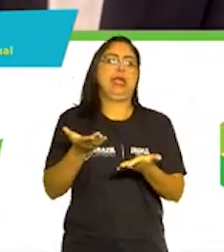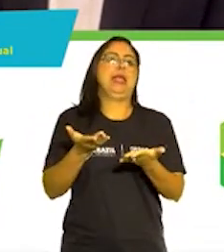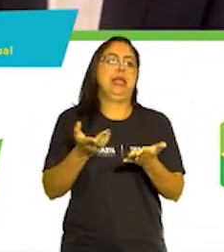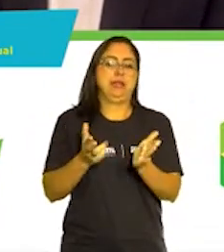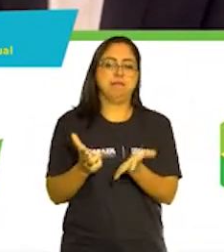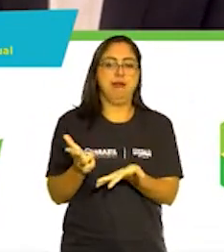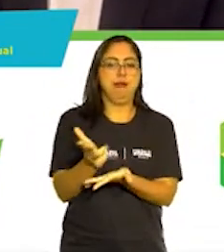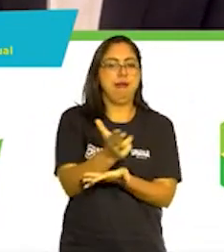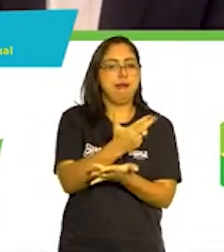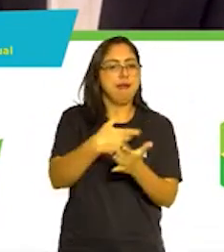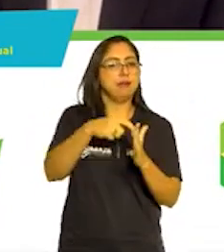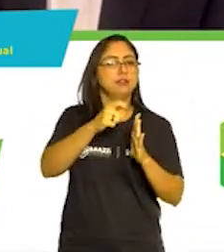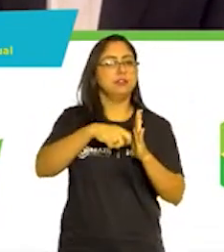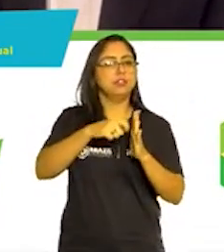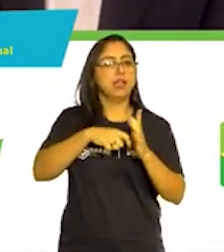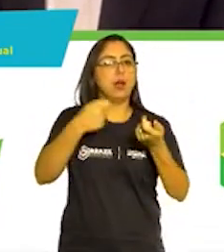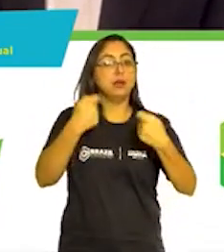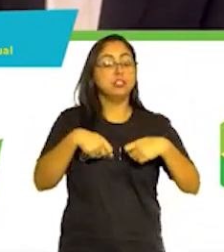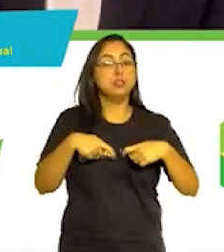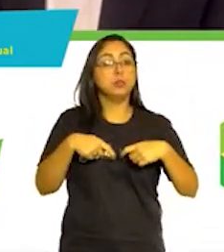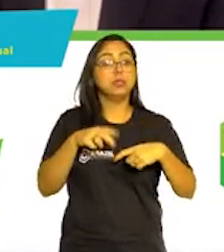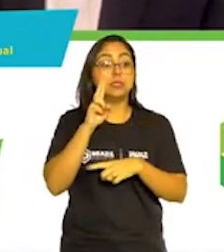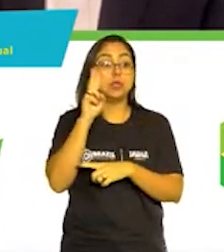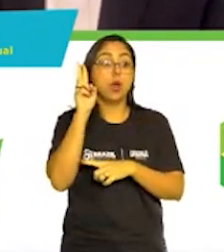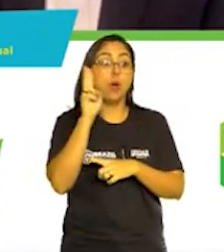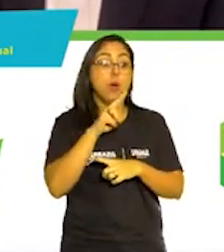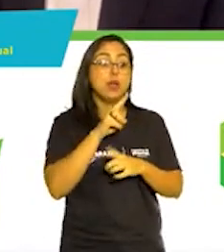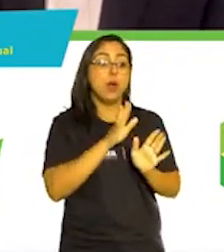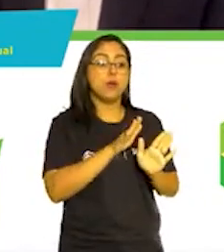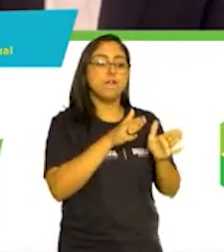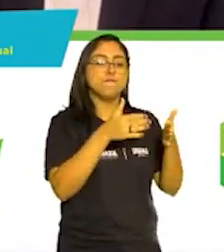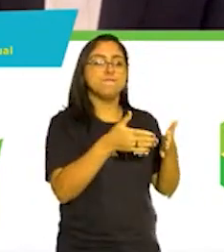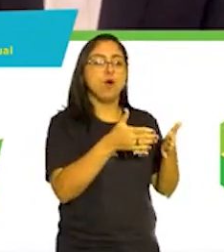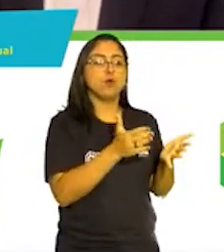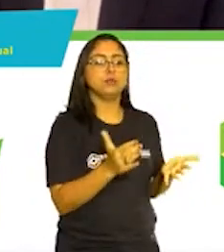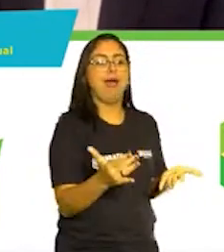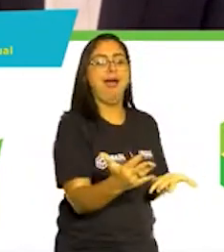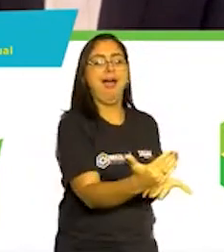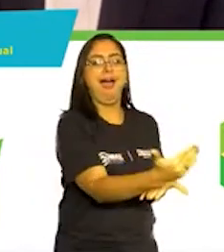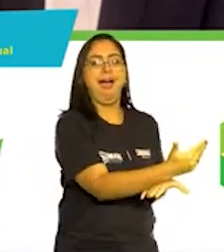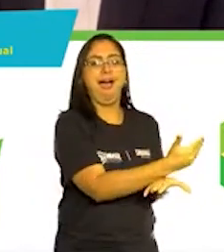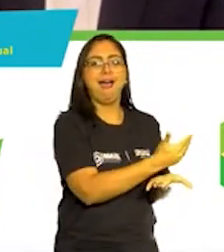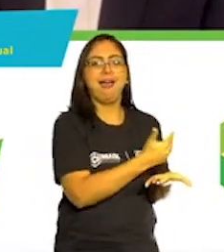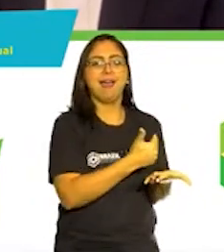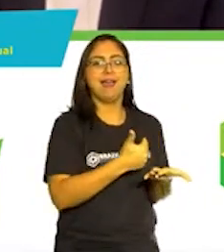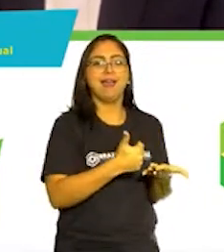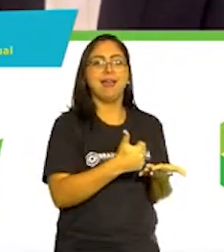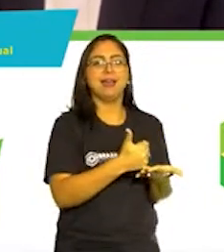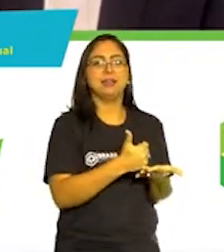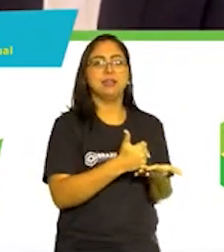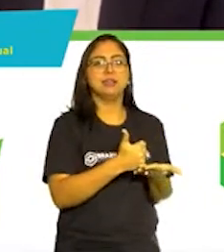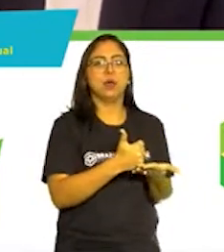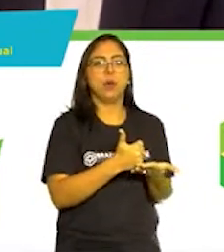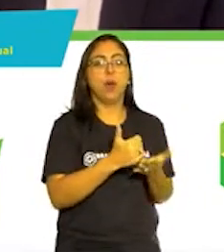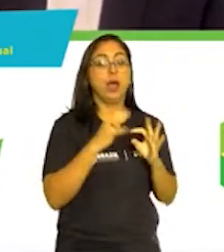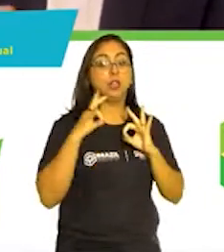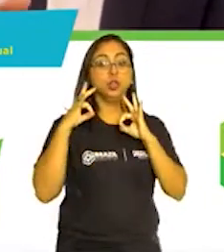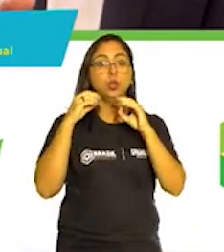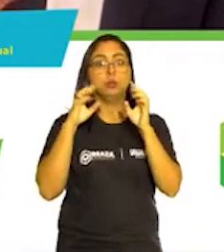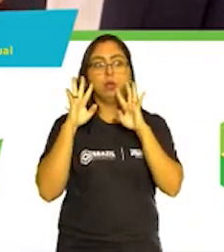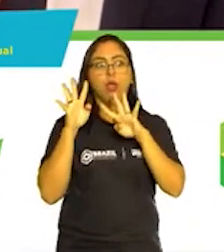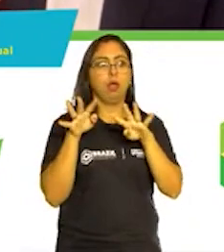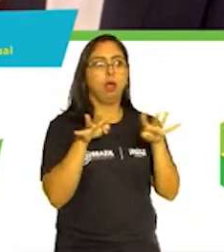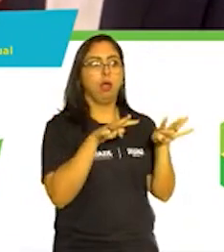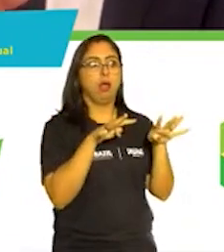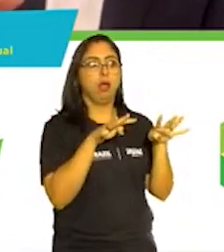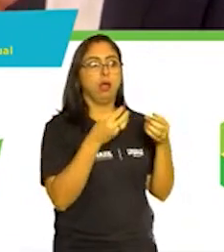lado da arrecadação. Olhar para o lado da arrecadação é para todo mundo se assustar mesmo, porque no Brasil a gente tem uma